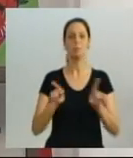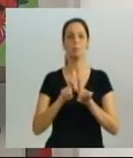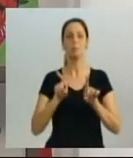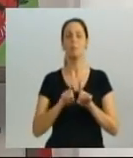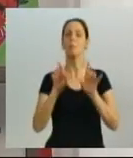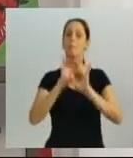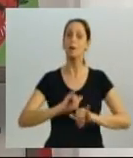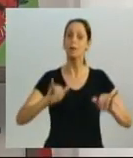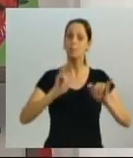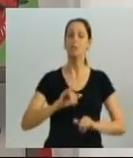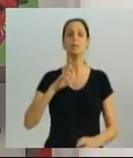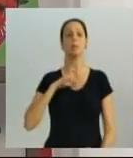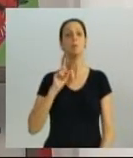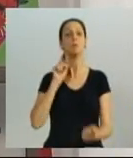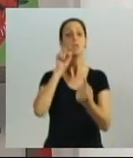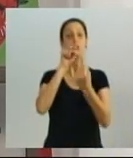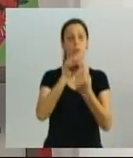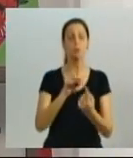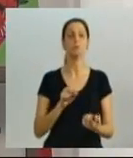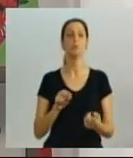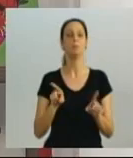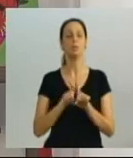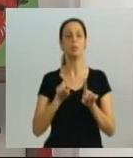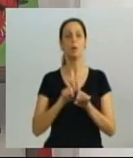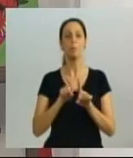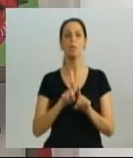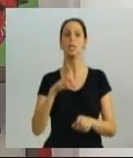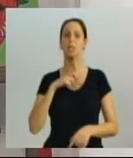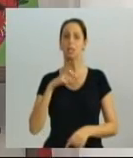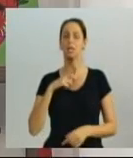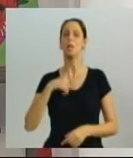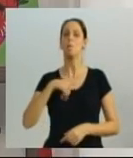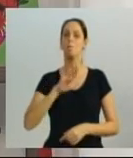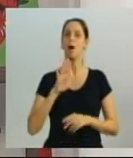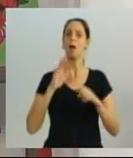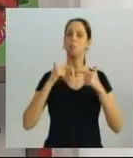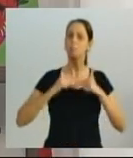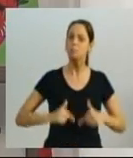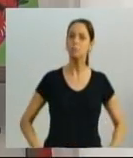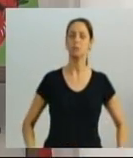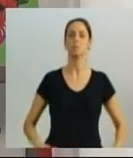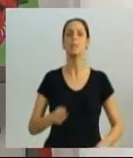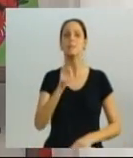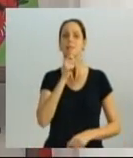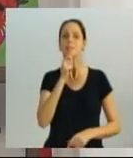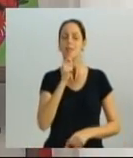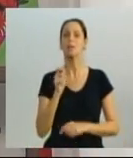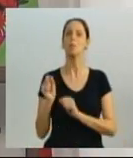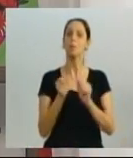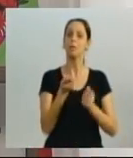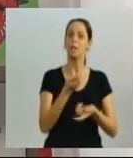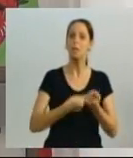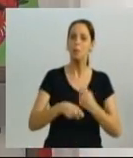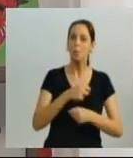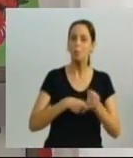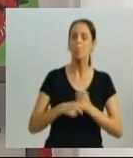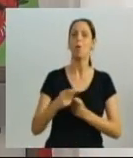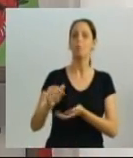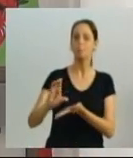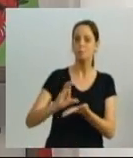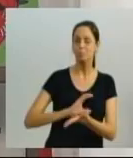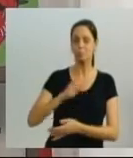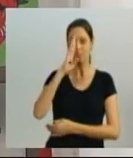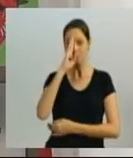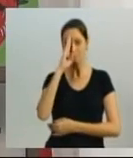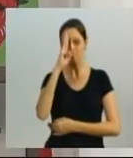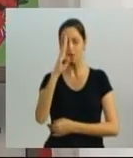campanha com ideais, tendo uma campanha de olho no olho, sem o poder econômico participando como ferramenta